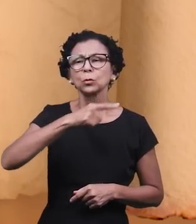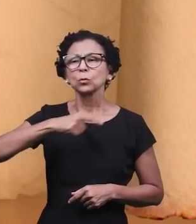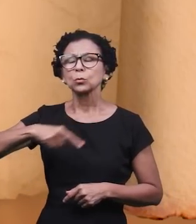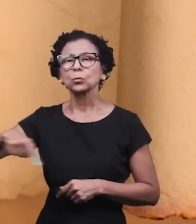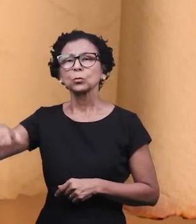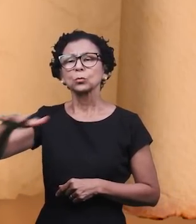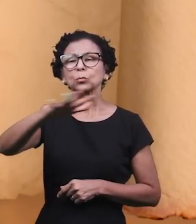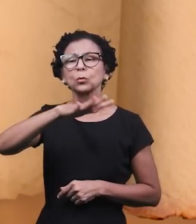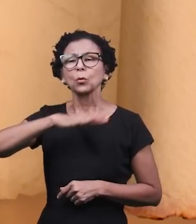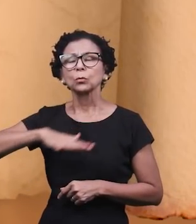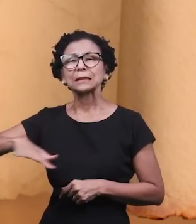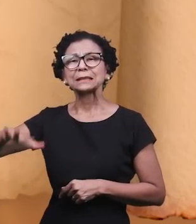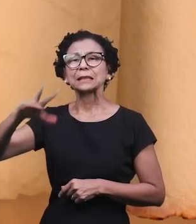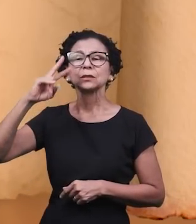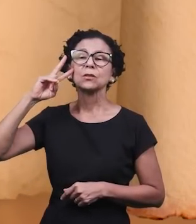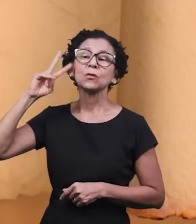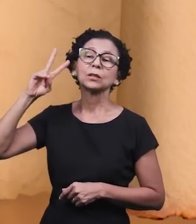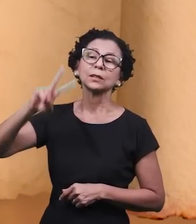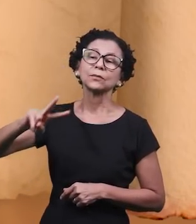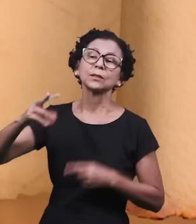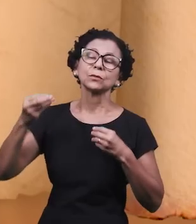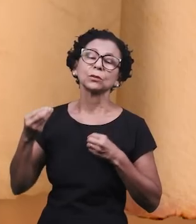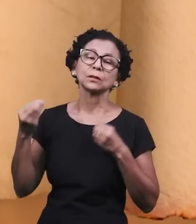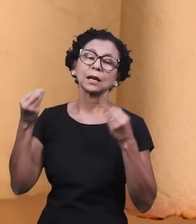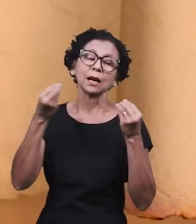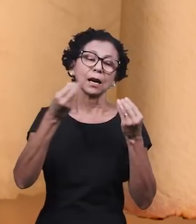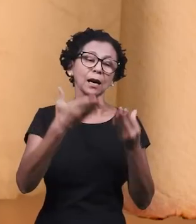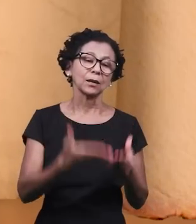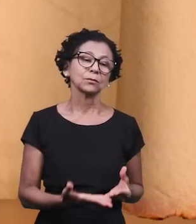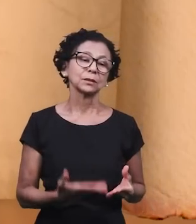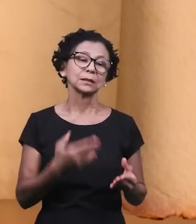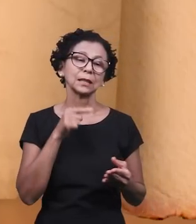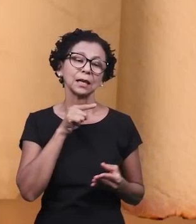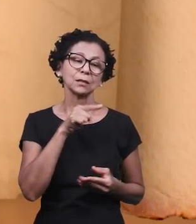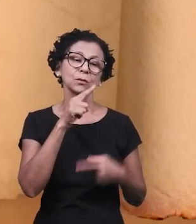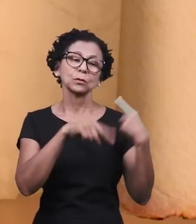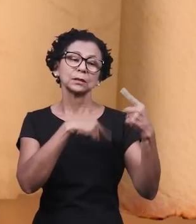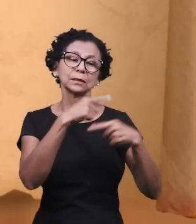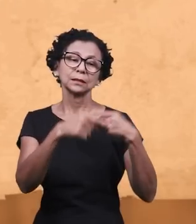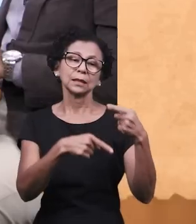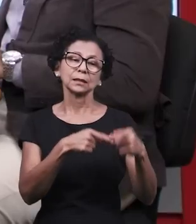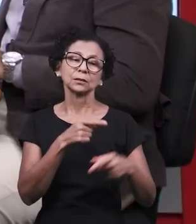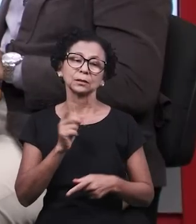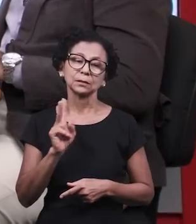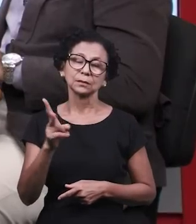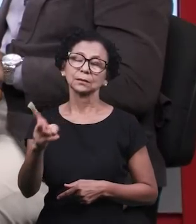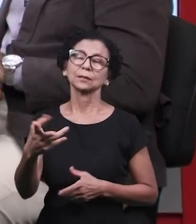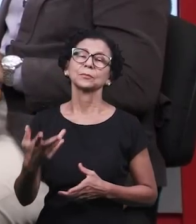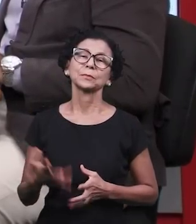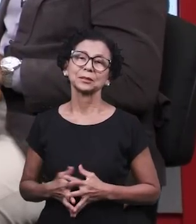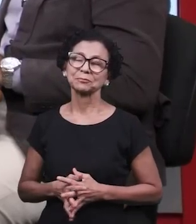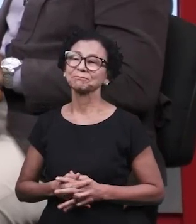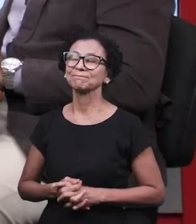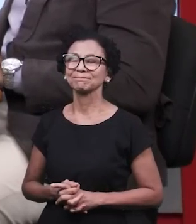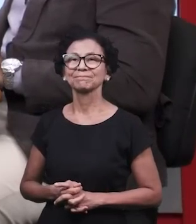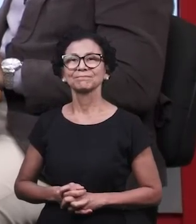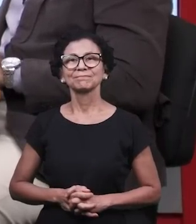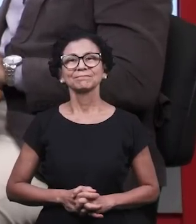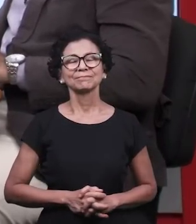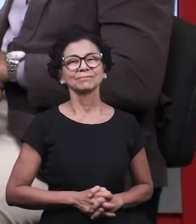mais conhecida por causa dos viajantes e comerciantes que já faziam uso dessas